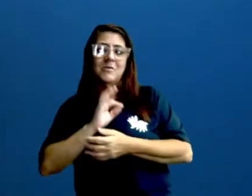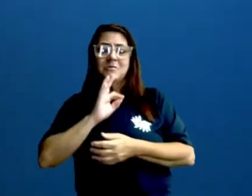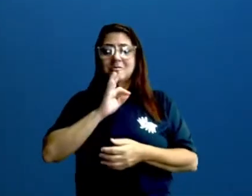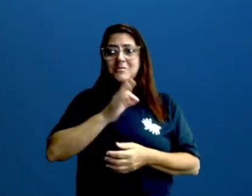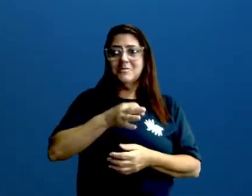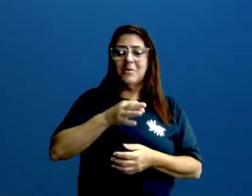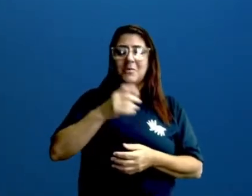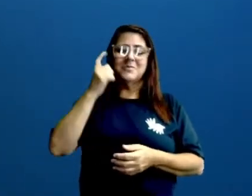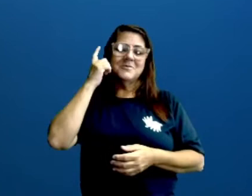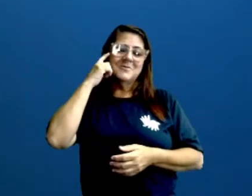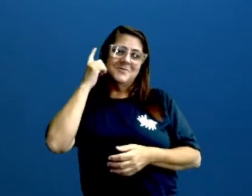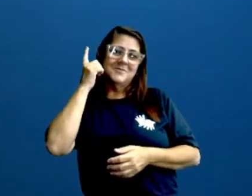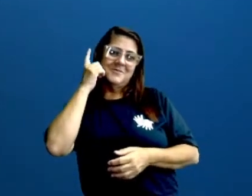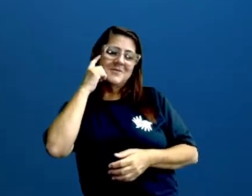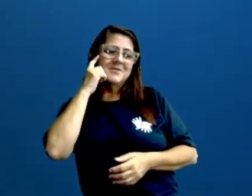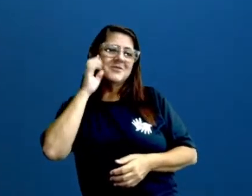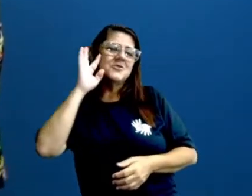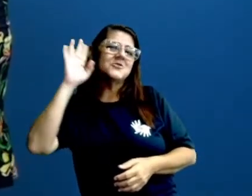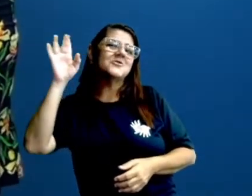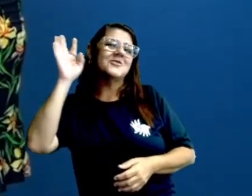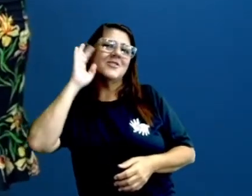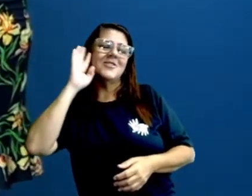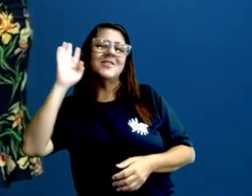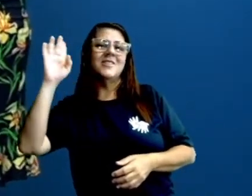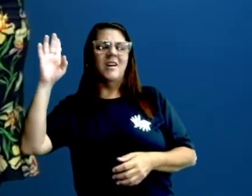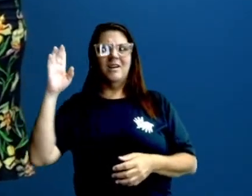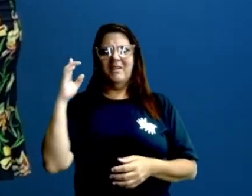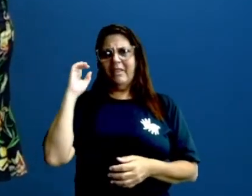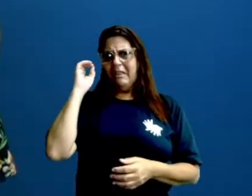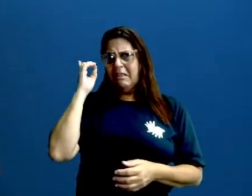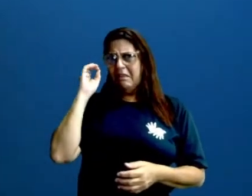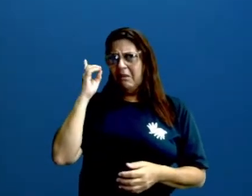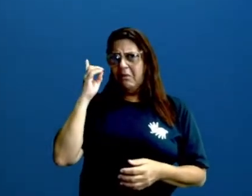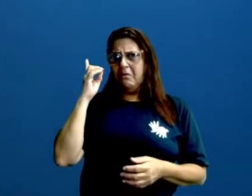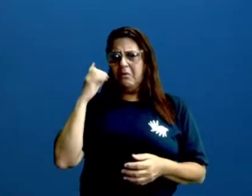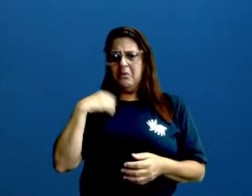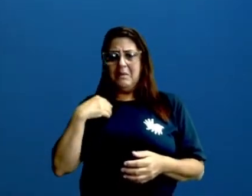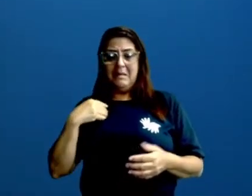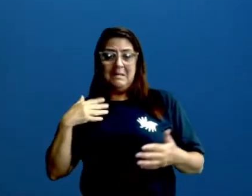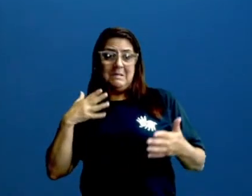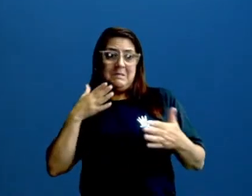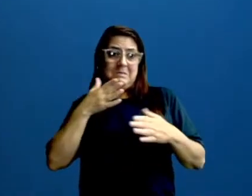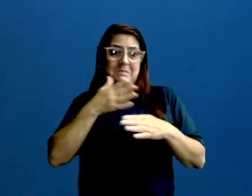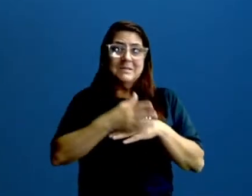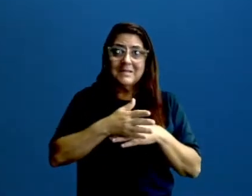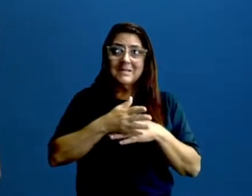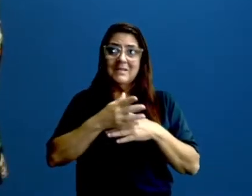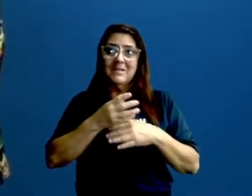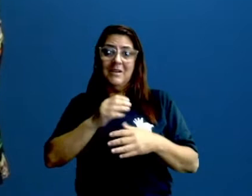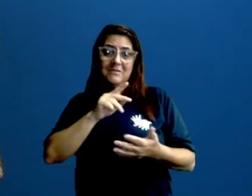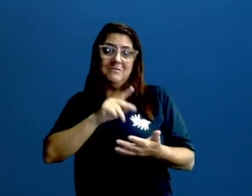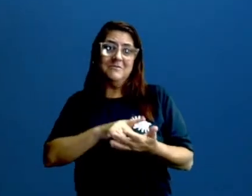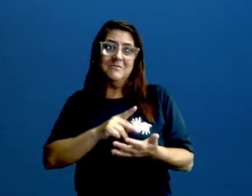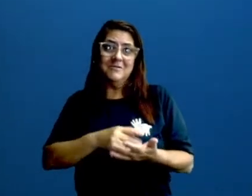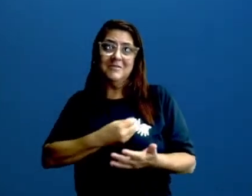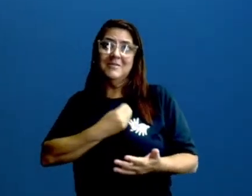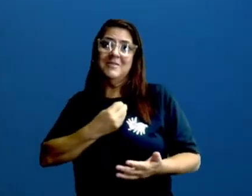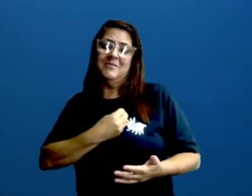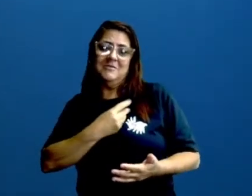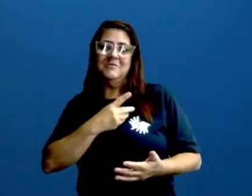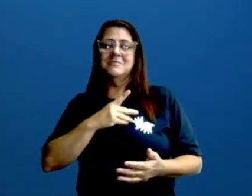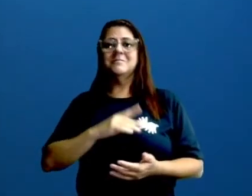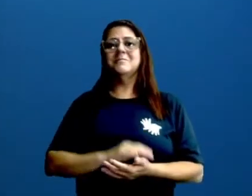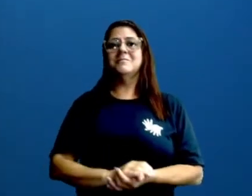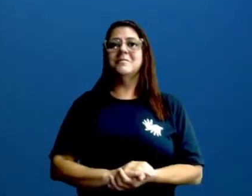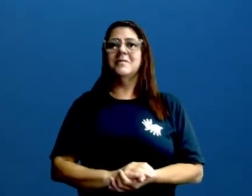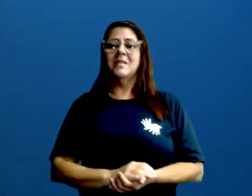meio juízo. Sonhar é ser meio doido, é ser meio trapaceiro, trapaceando o real para ser meio